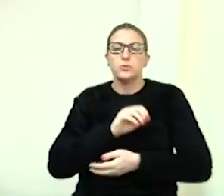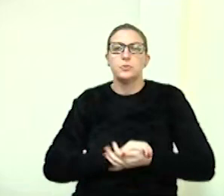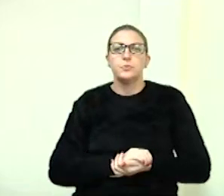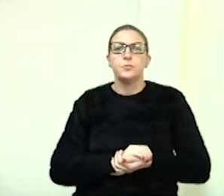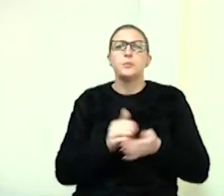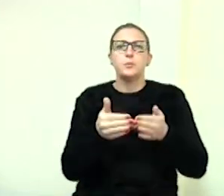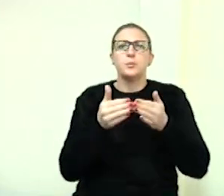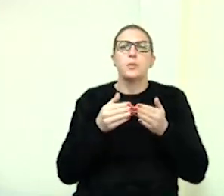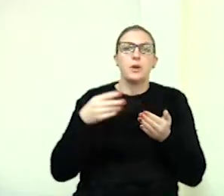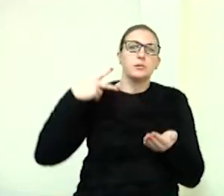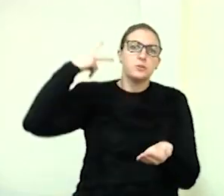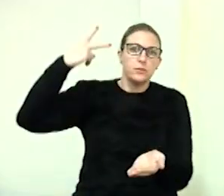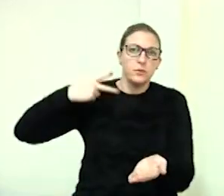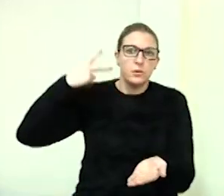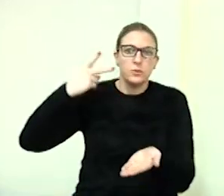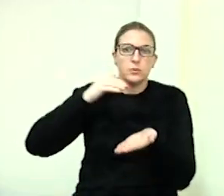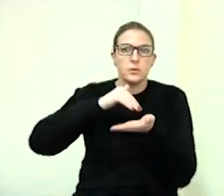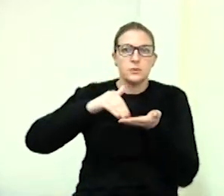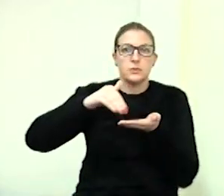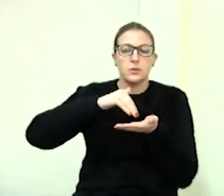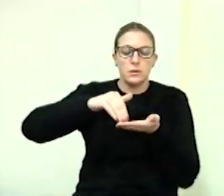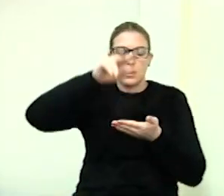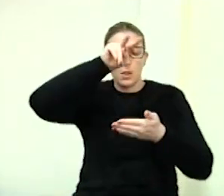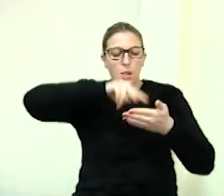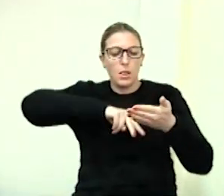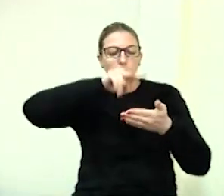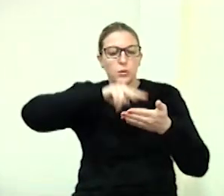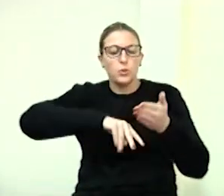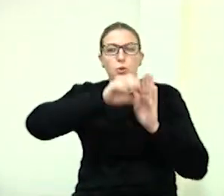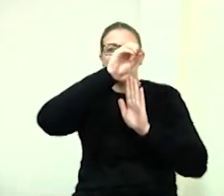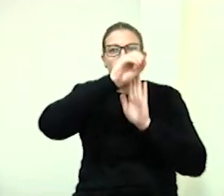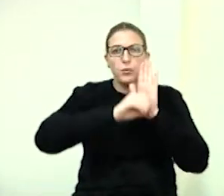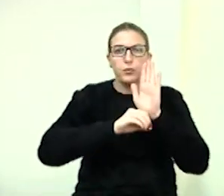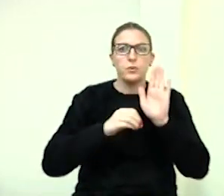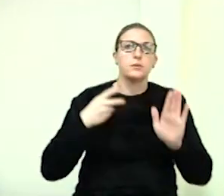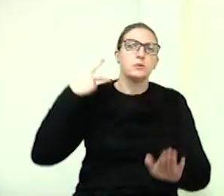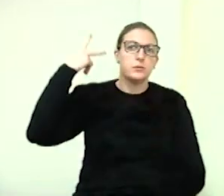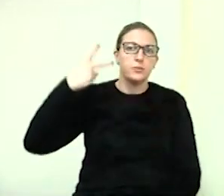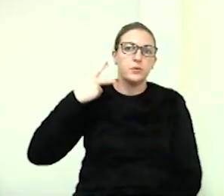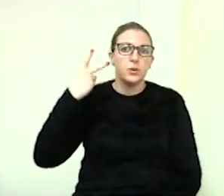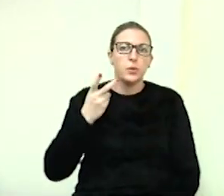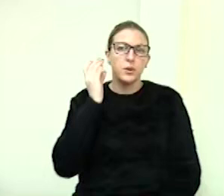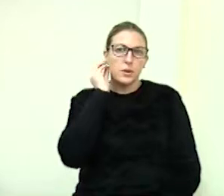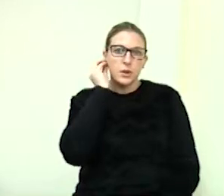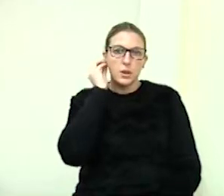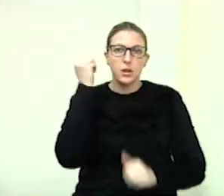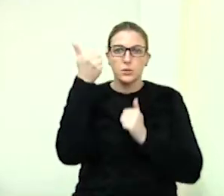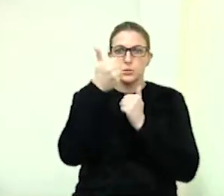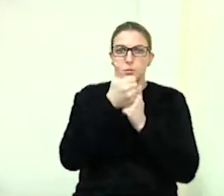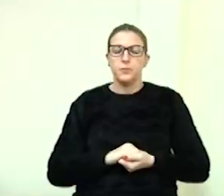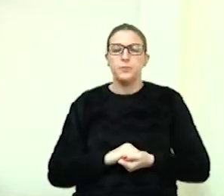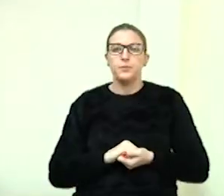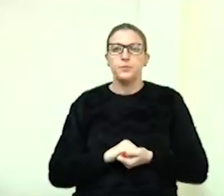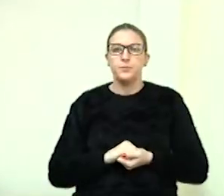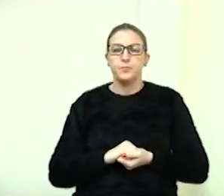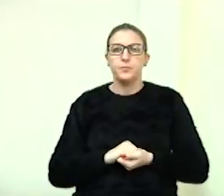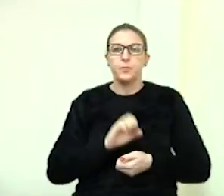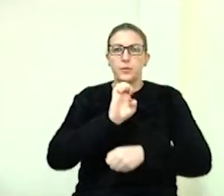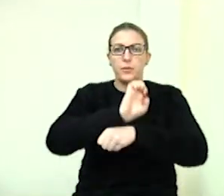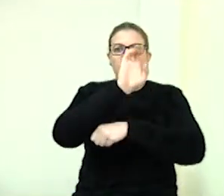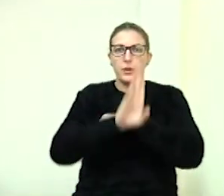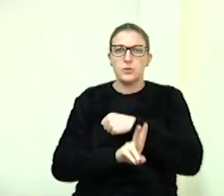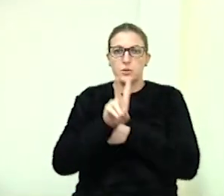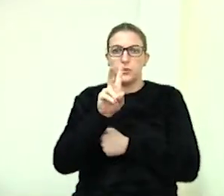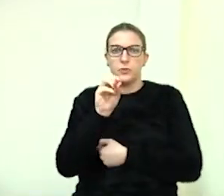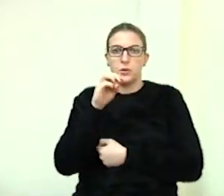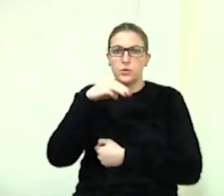Solicito ao vereador secretário que proceda à leitura do ofício da vereadora Enis Candolara, que substitui o pedido de licença. Erechim, 20